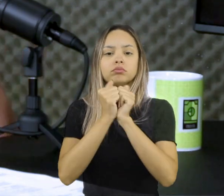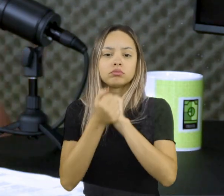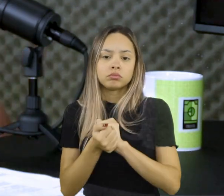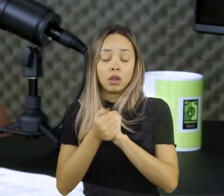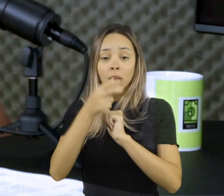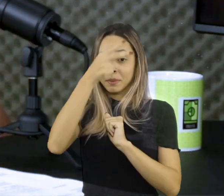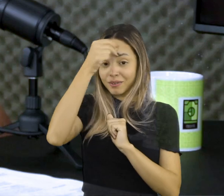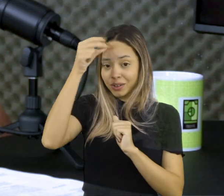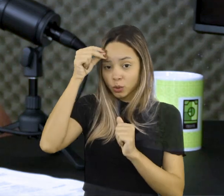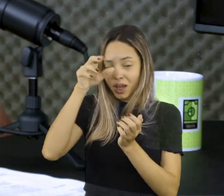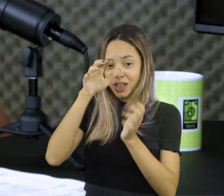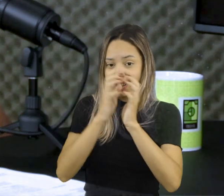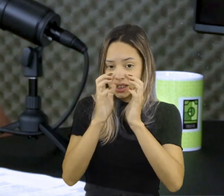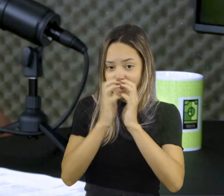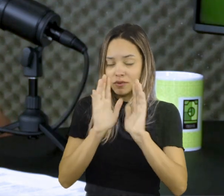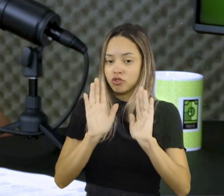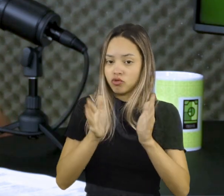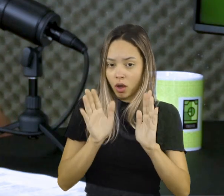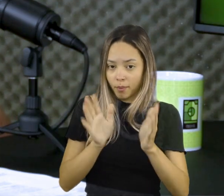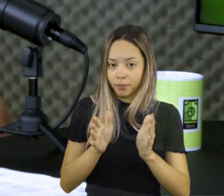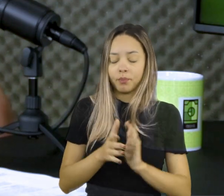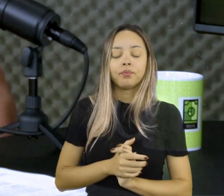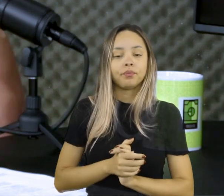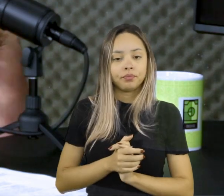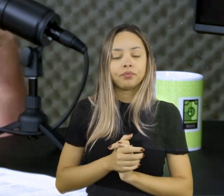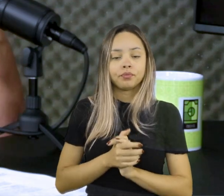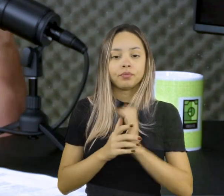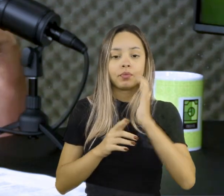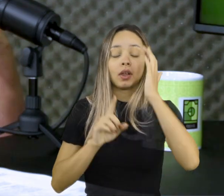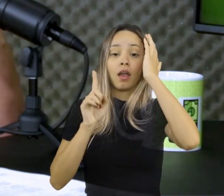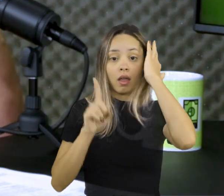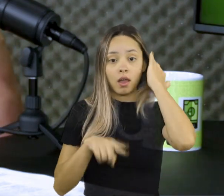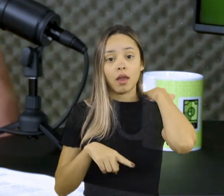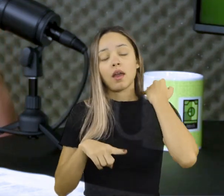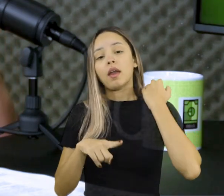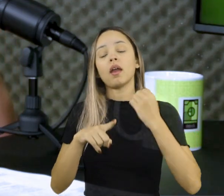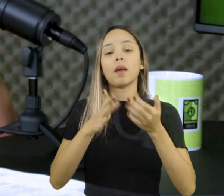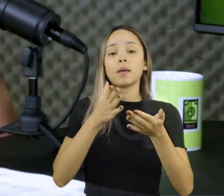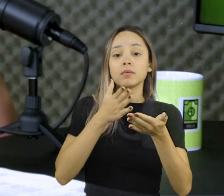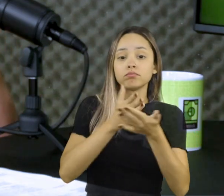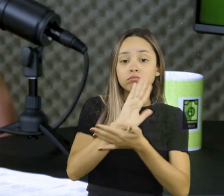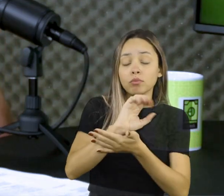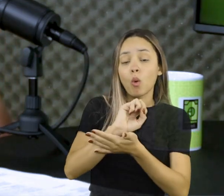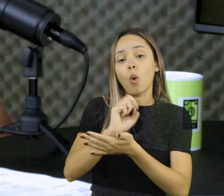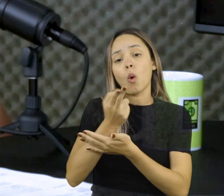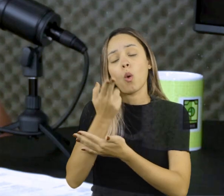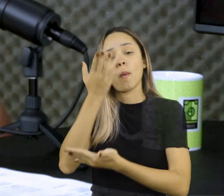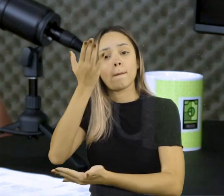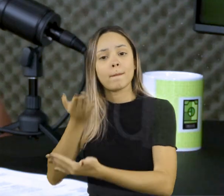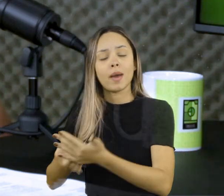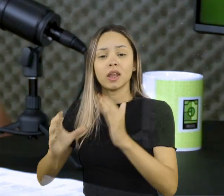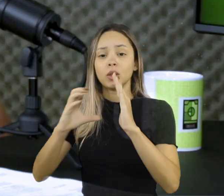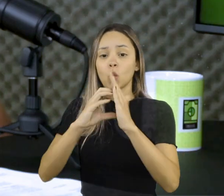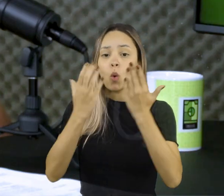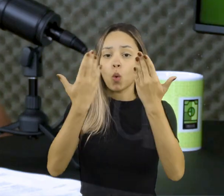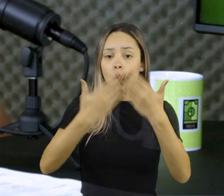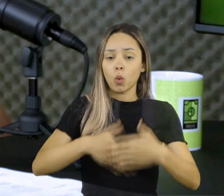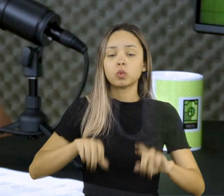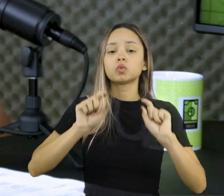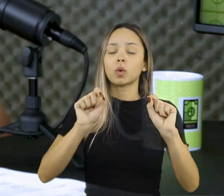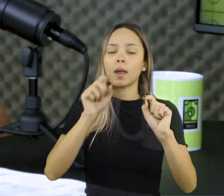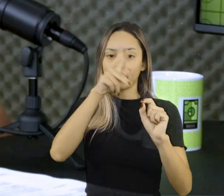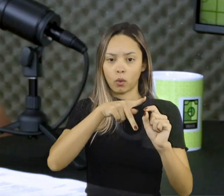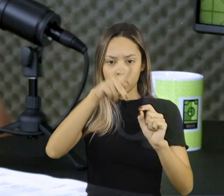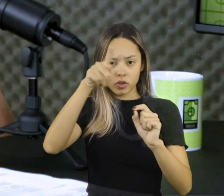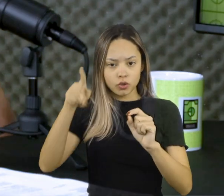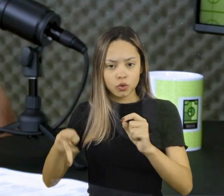Recife já aderiu como fase eliminatória, classificatória de concurso, foi para aqueles professores